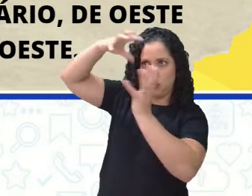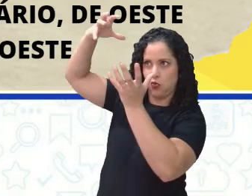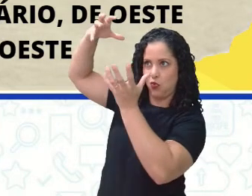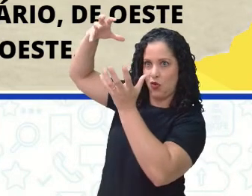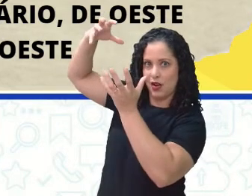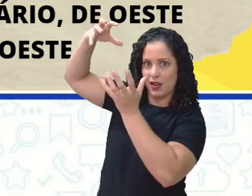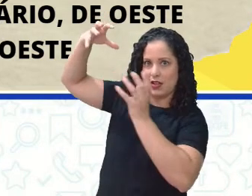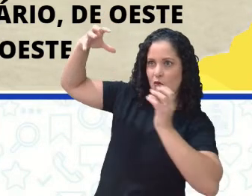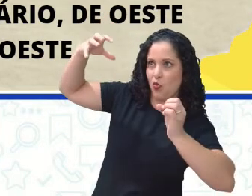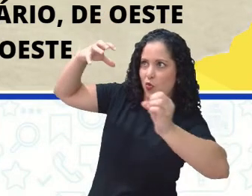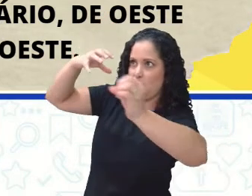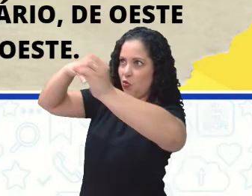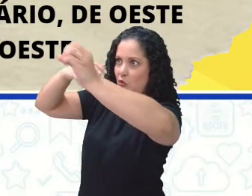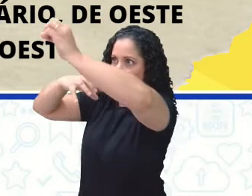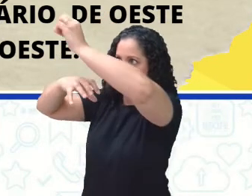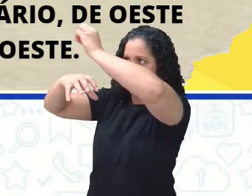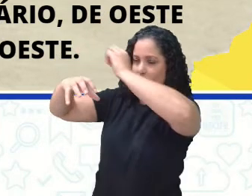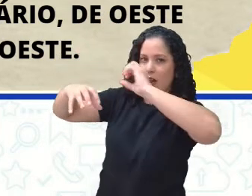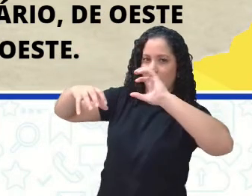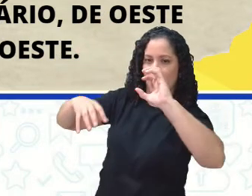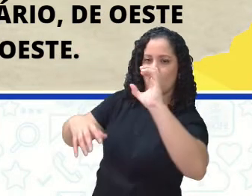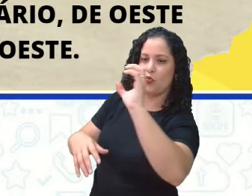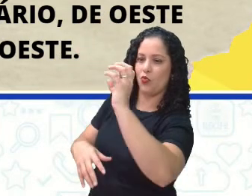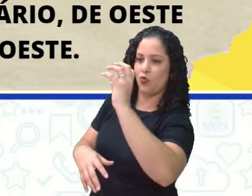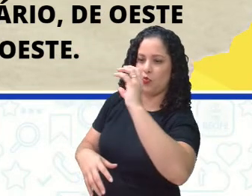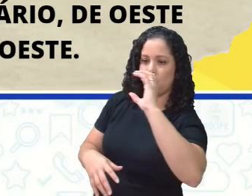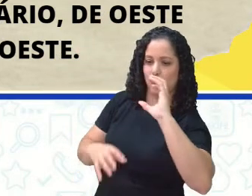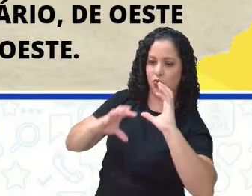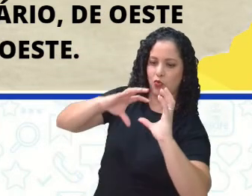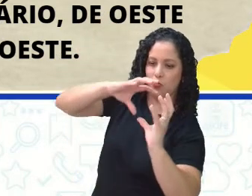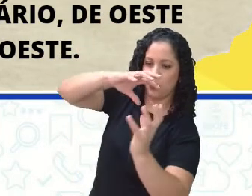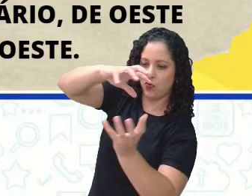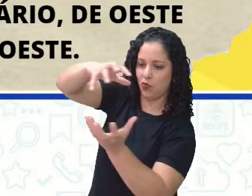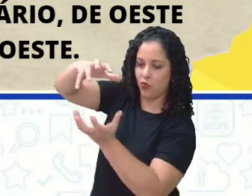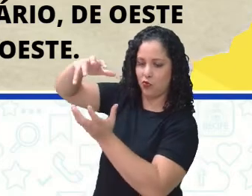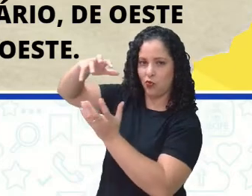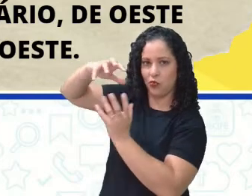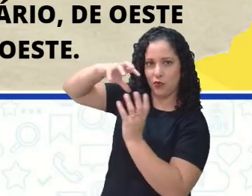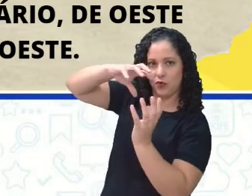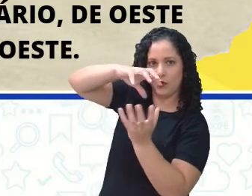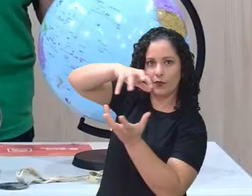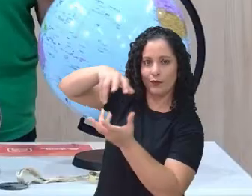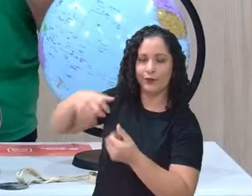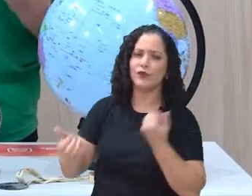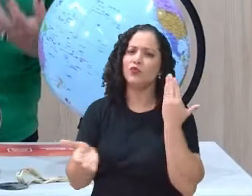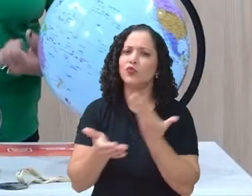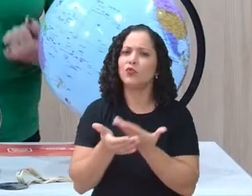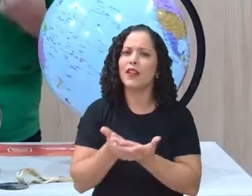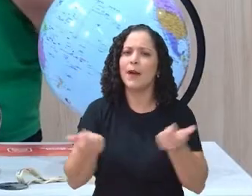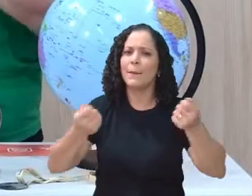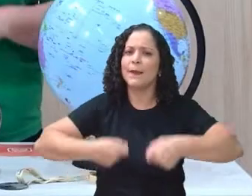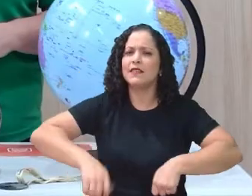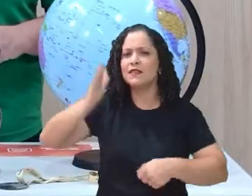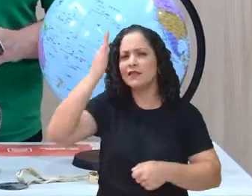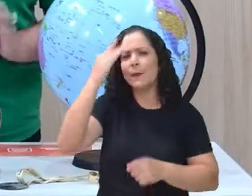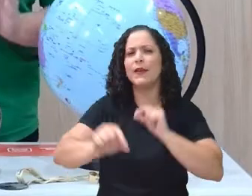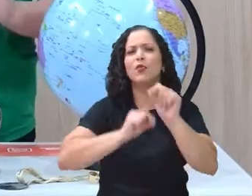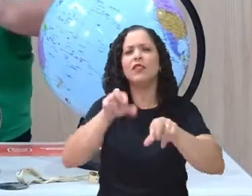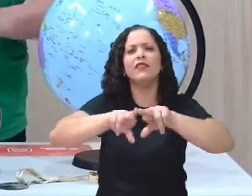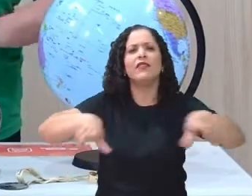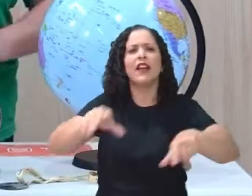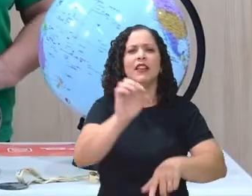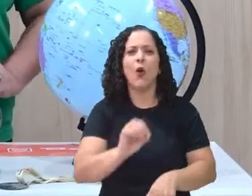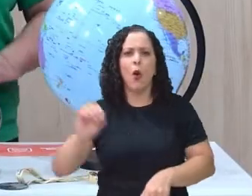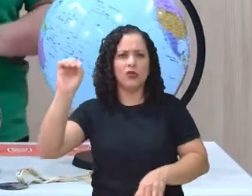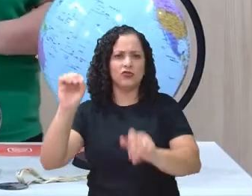informação é muito importante, porque tem coisas hoje que a gente vai estudar que precisa a gente saber o que é o oeste e o que é o leste. E